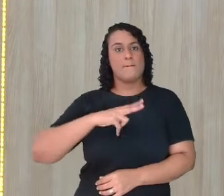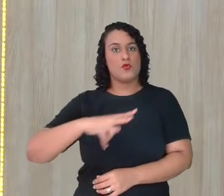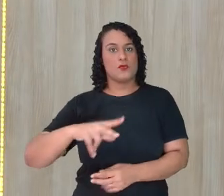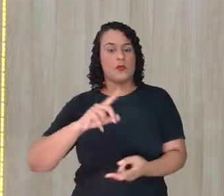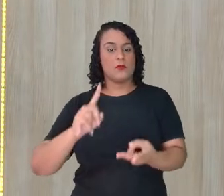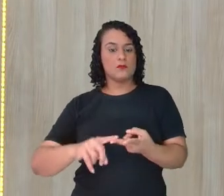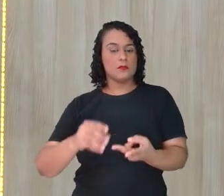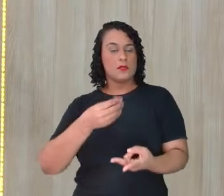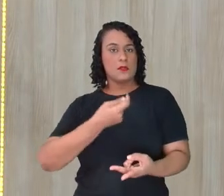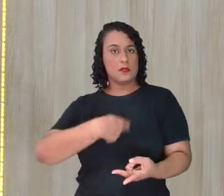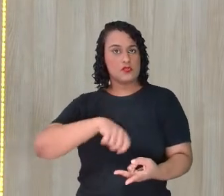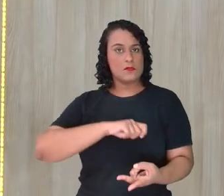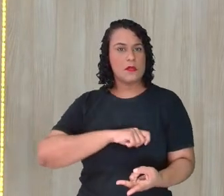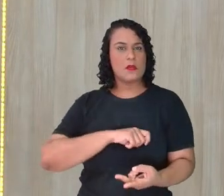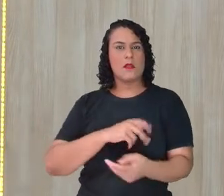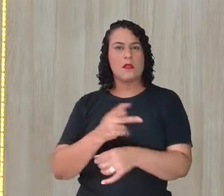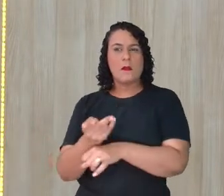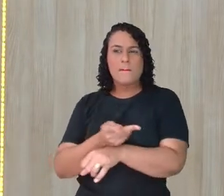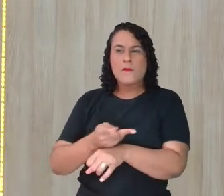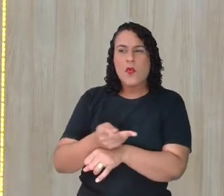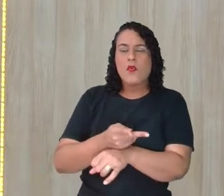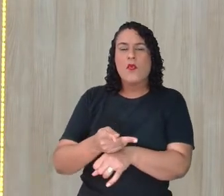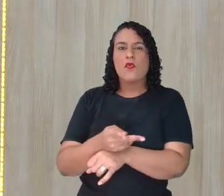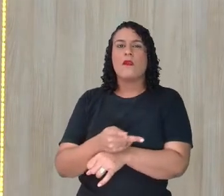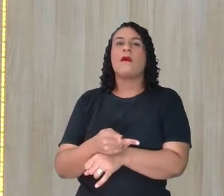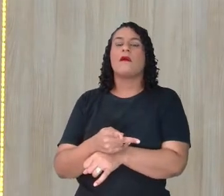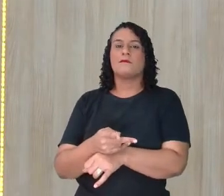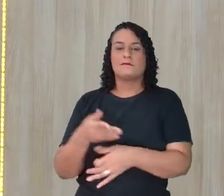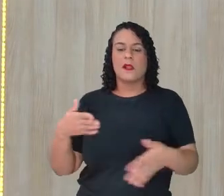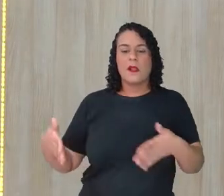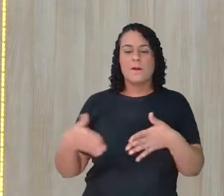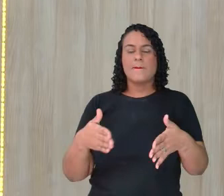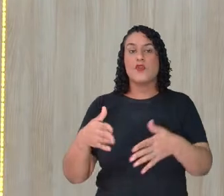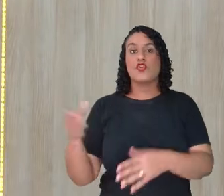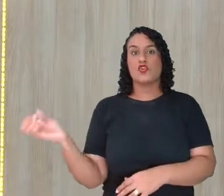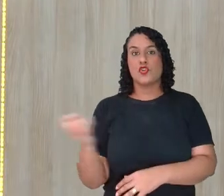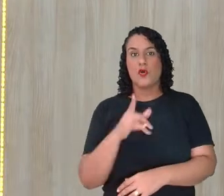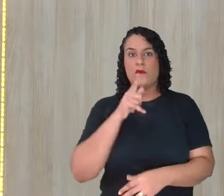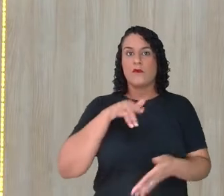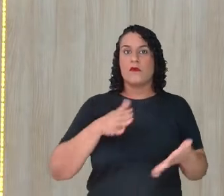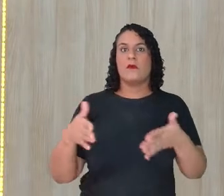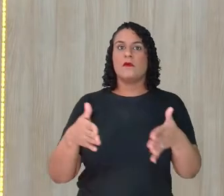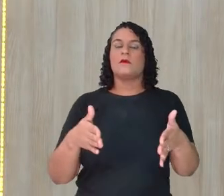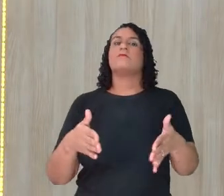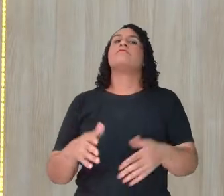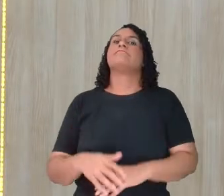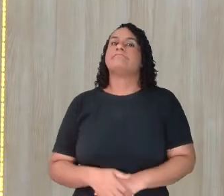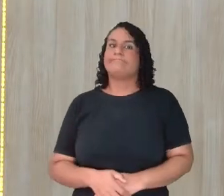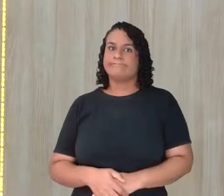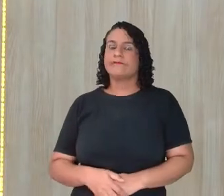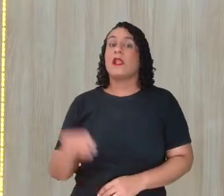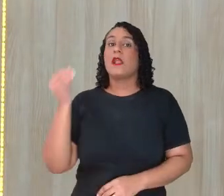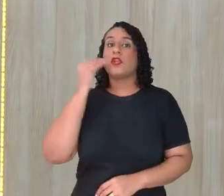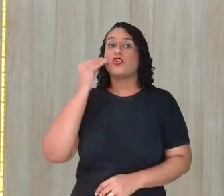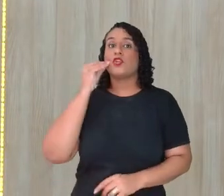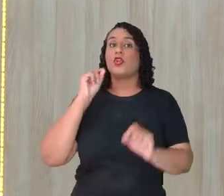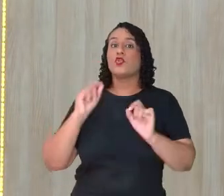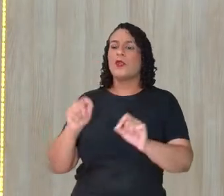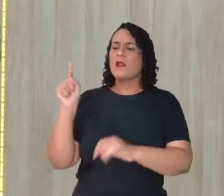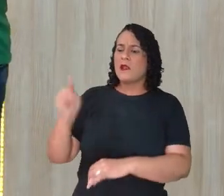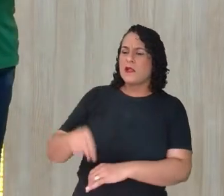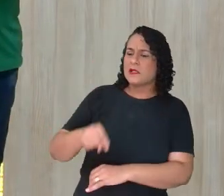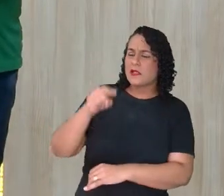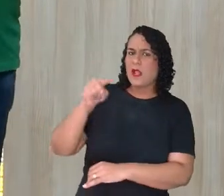tentam localizar novas rotas marítimas, eles tentam romper com o monopólio que existia do comércio